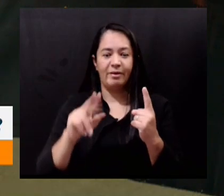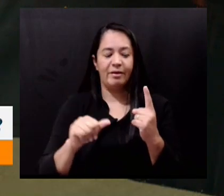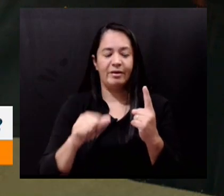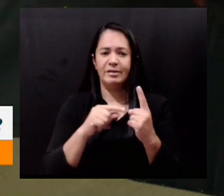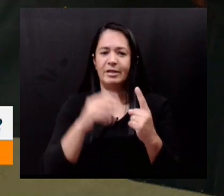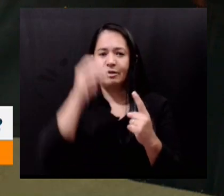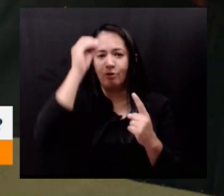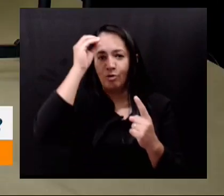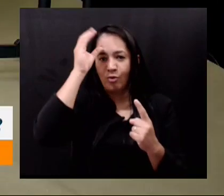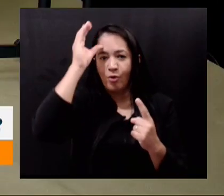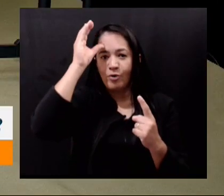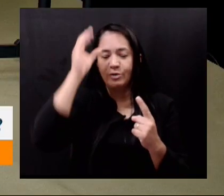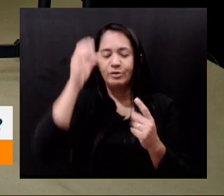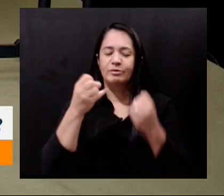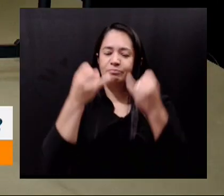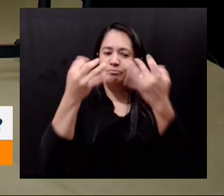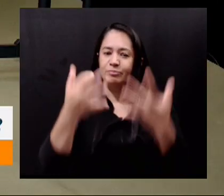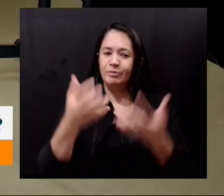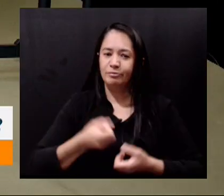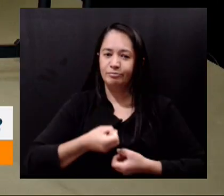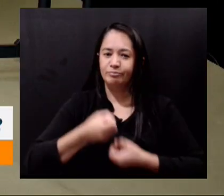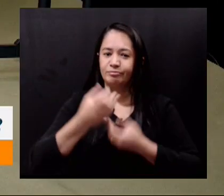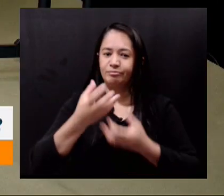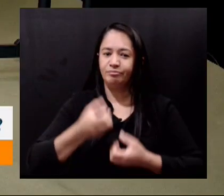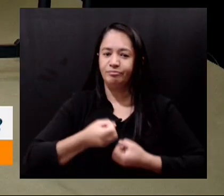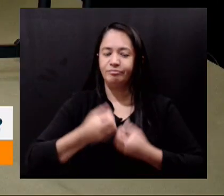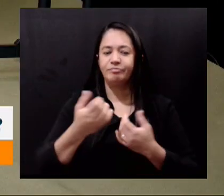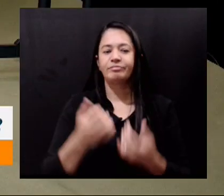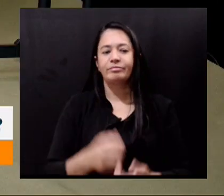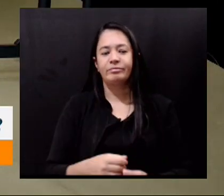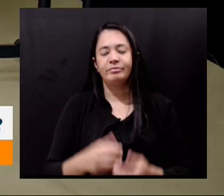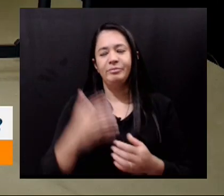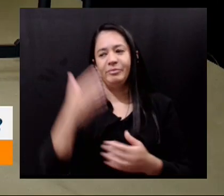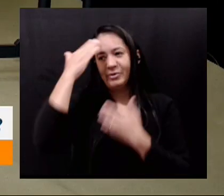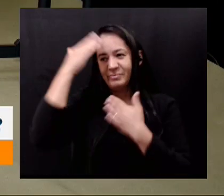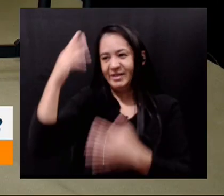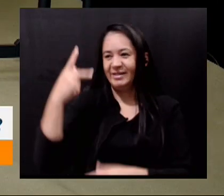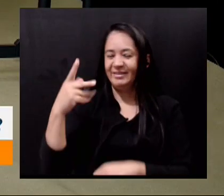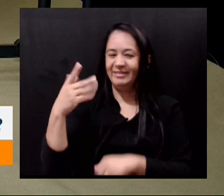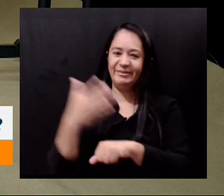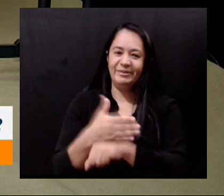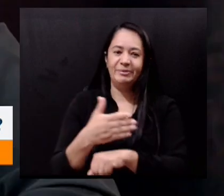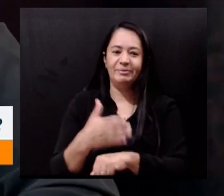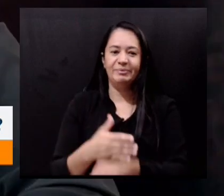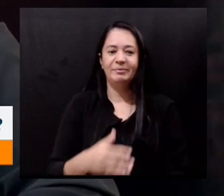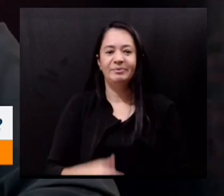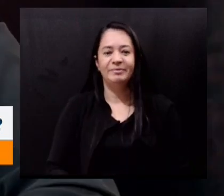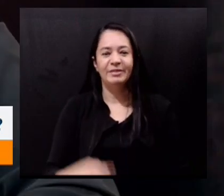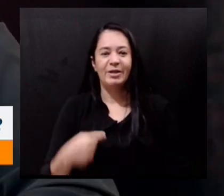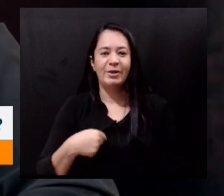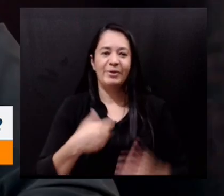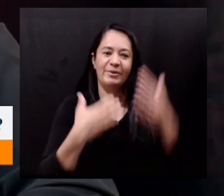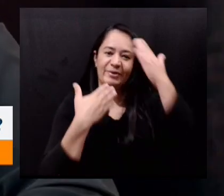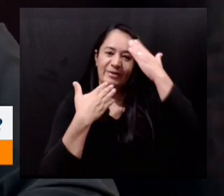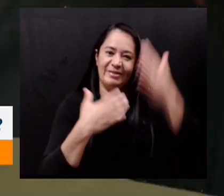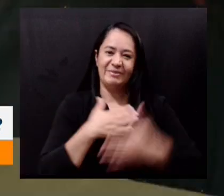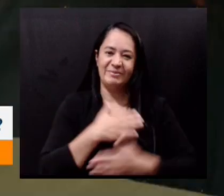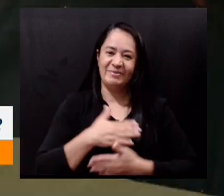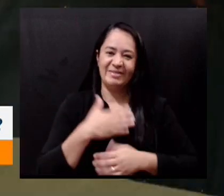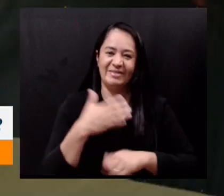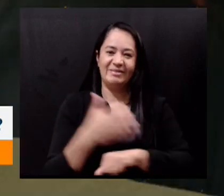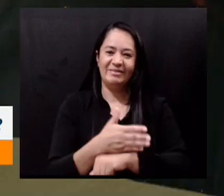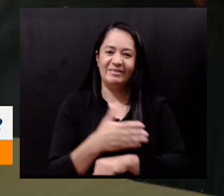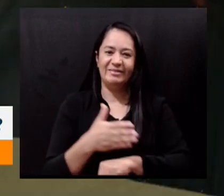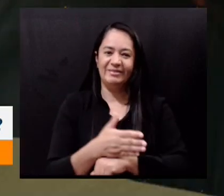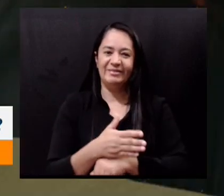que compartilhou com algumas informações. Muito obrigada pela sua participação, viu, Fabiana? Eu que agradeço, um prazer participar com vocês.